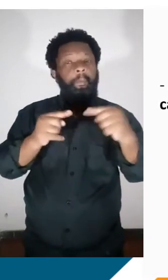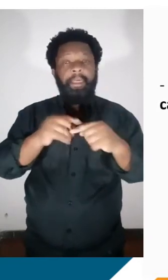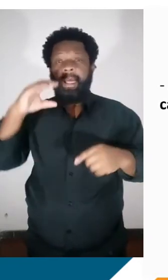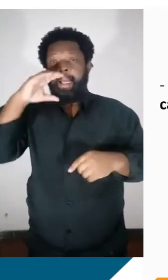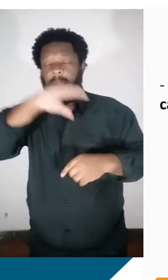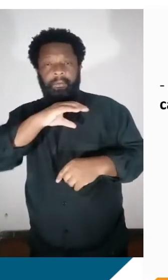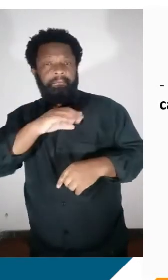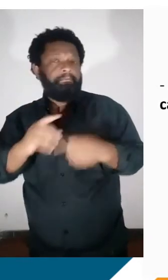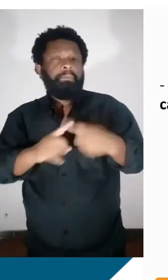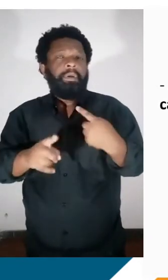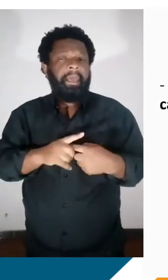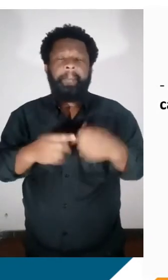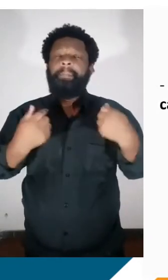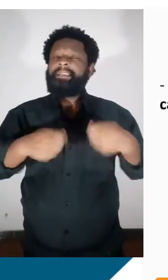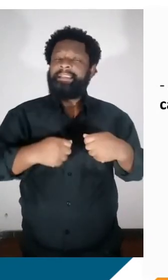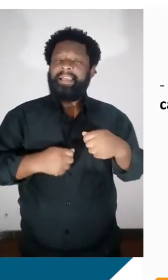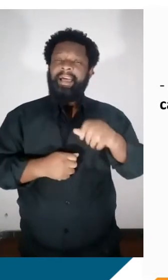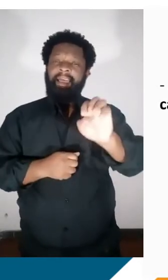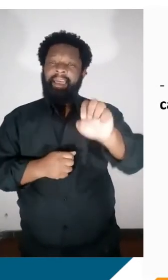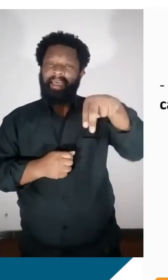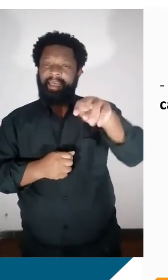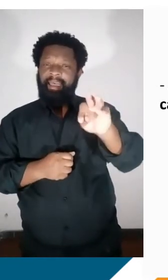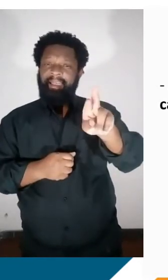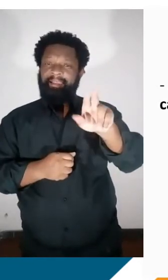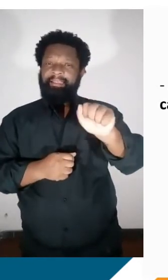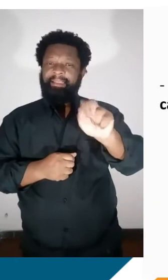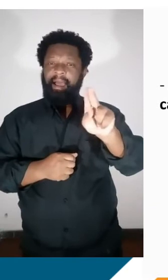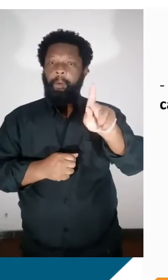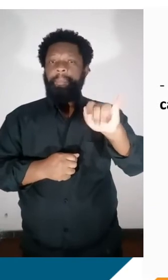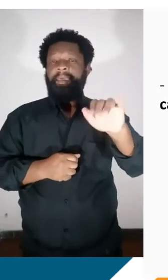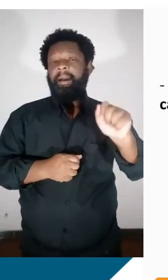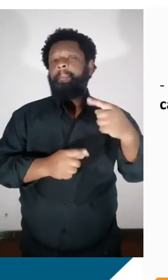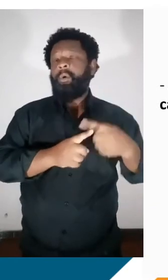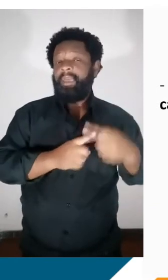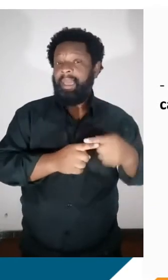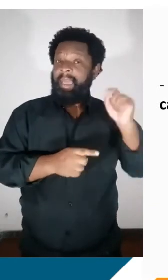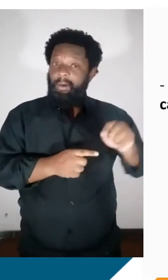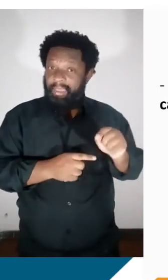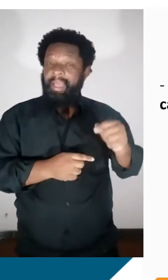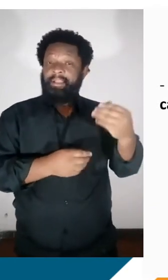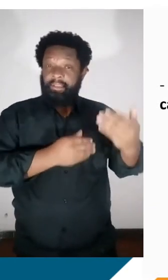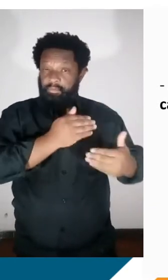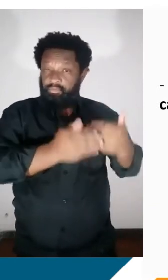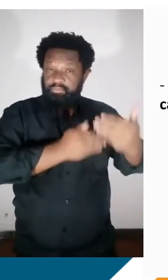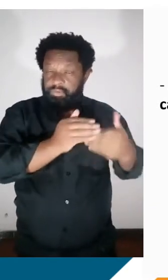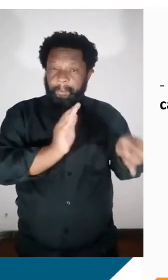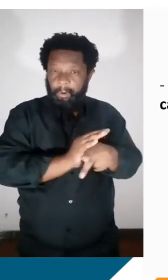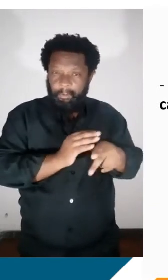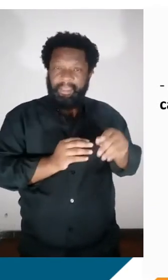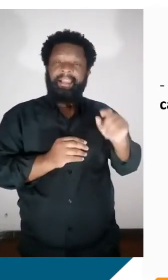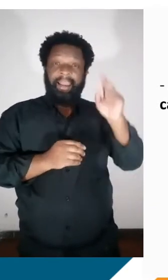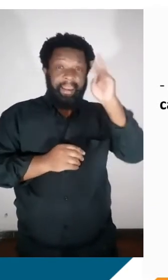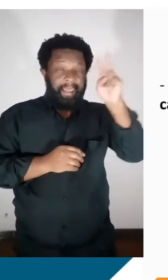precisa usar a entalpia? Porque a entalpia vai ser a função termodinâmica, lembra que a